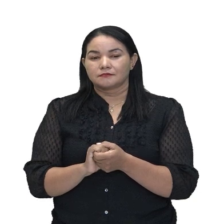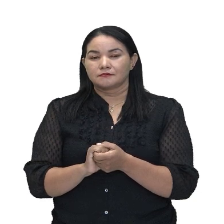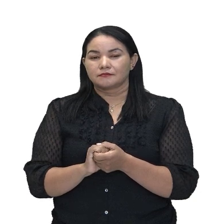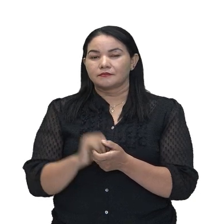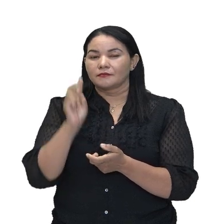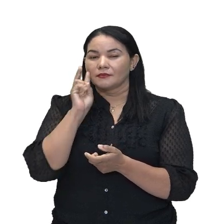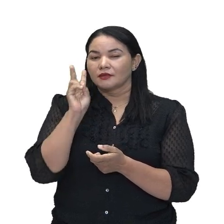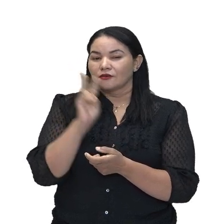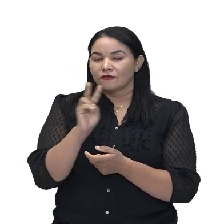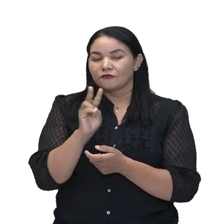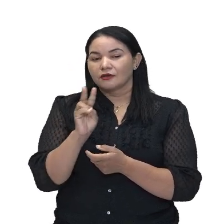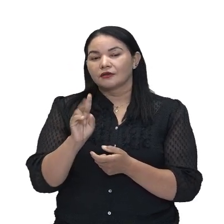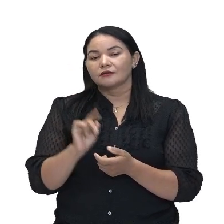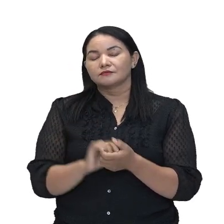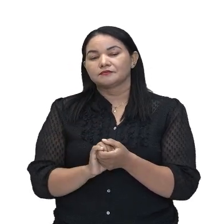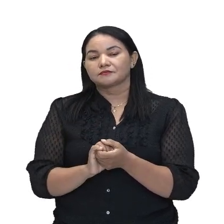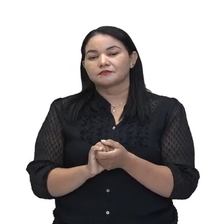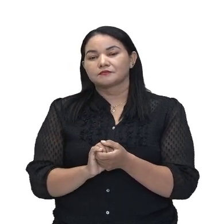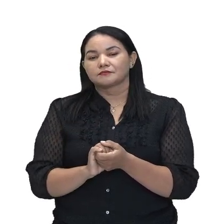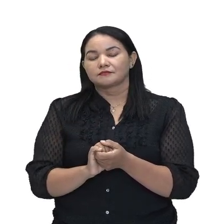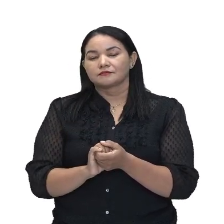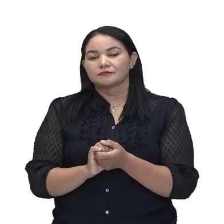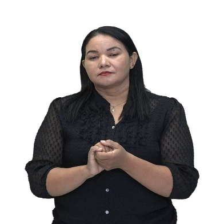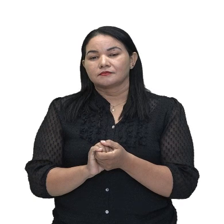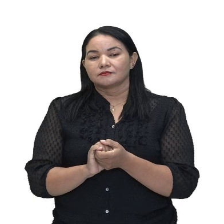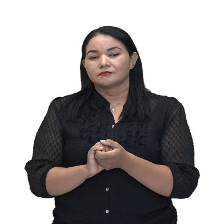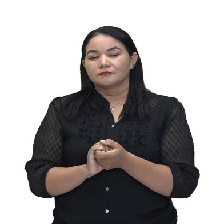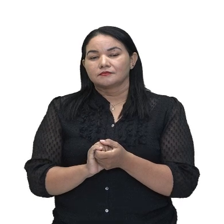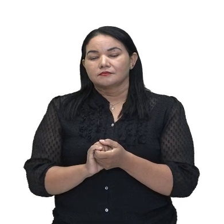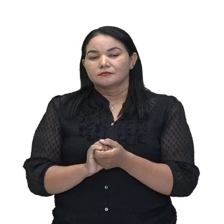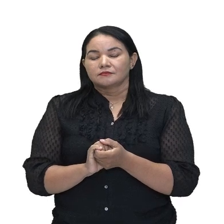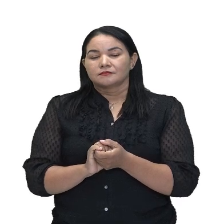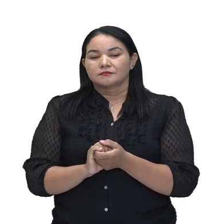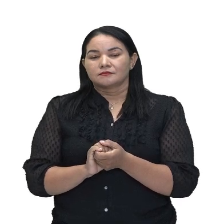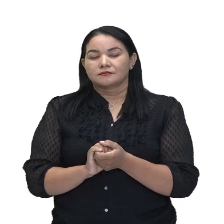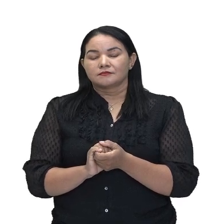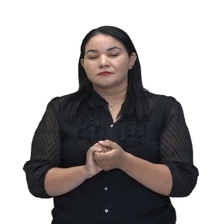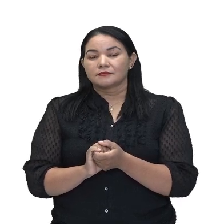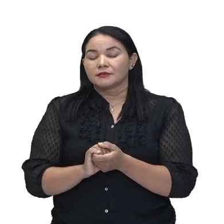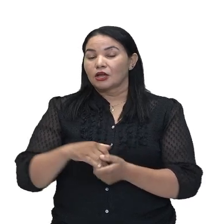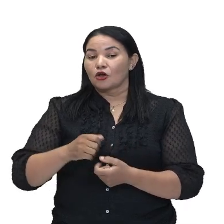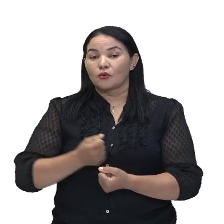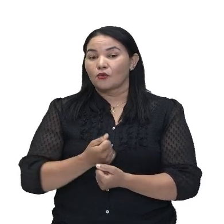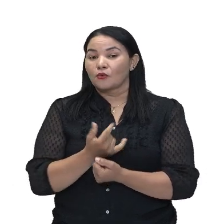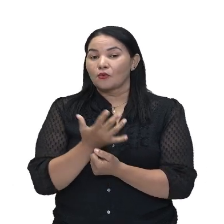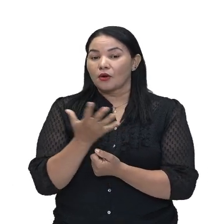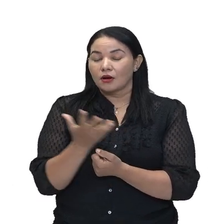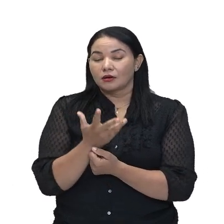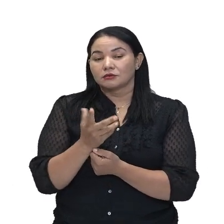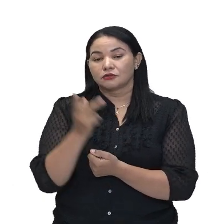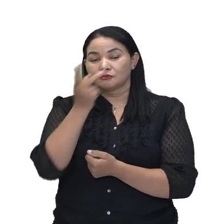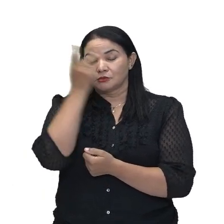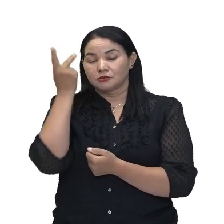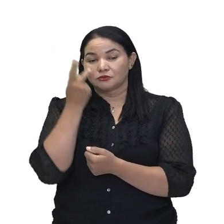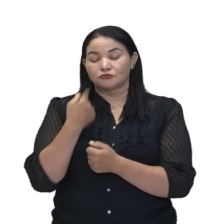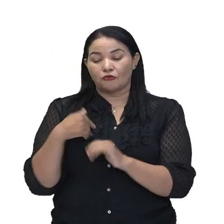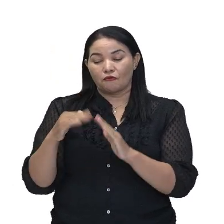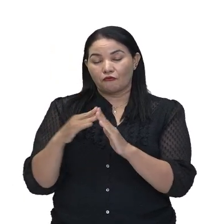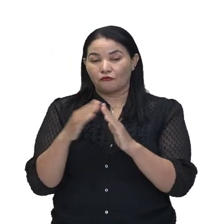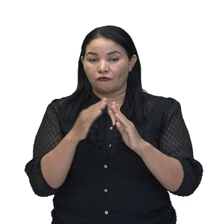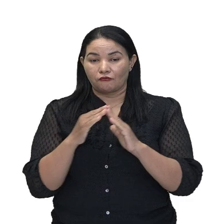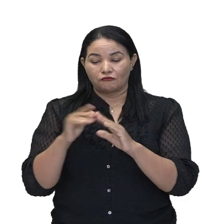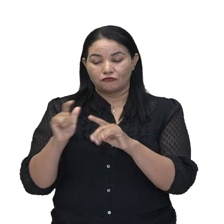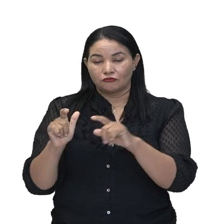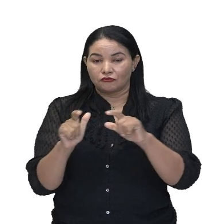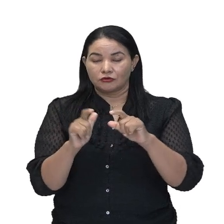que vai pegar a parte também, né, em relação à quantidade de habitantes, né, em relação